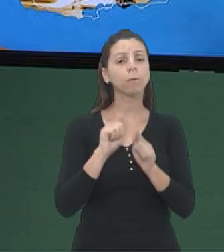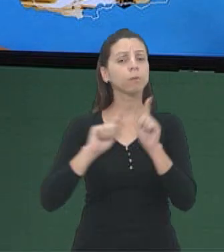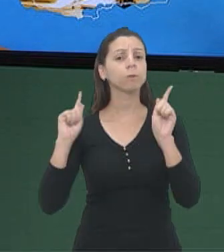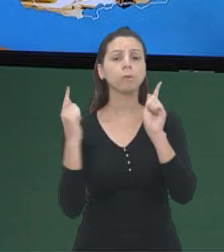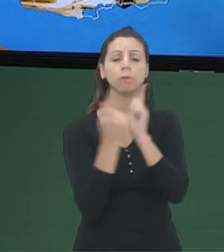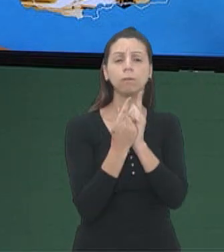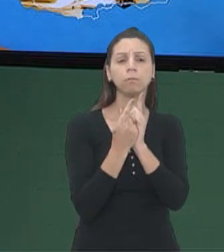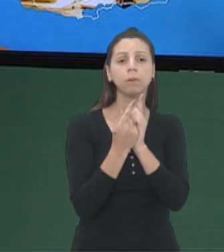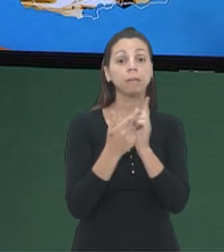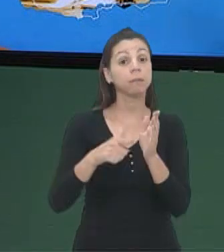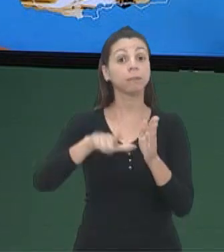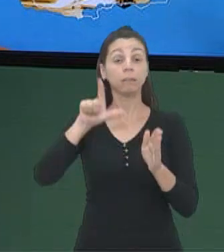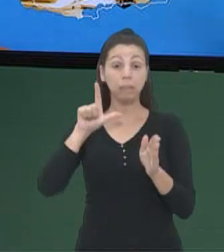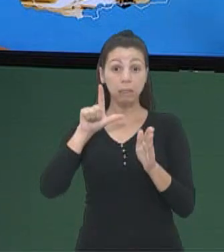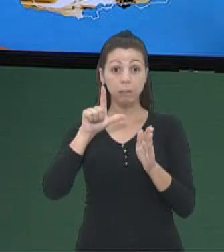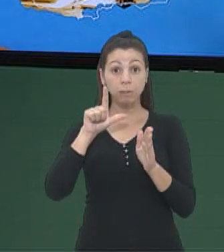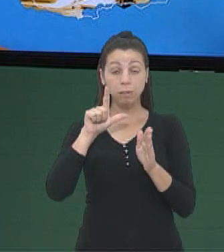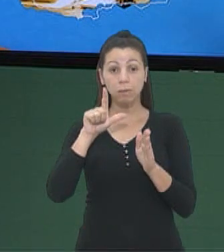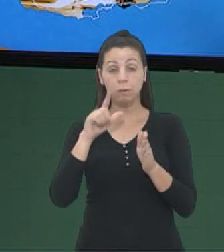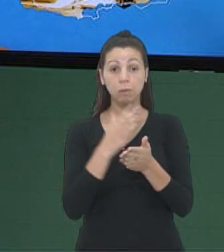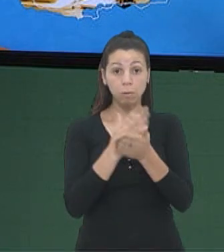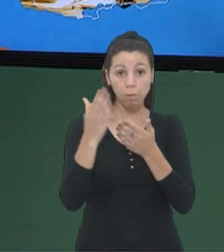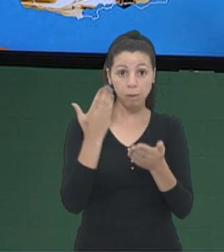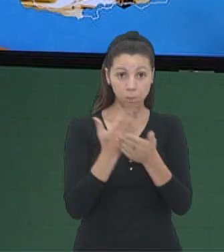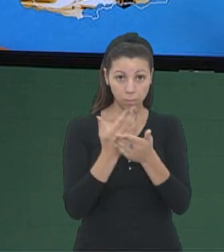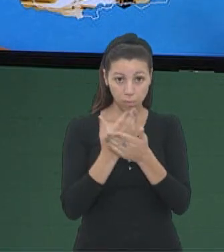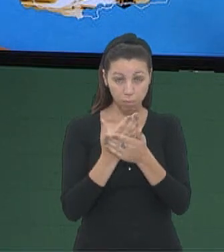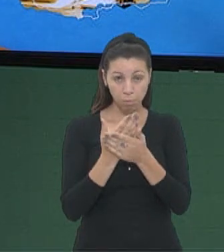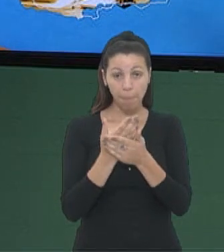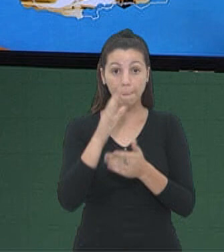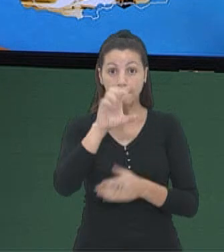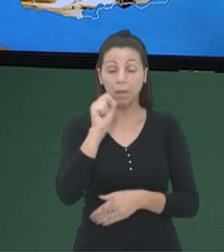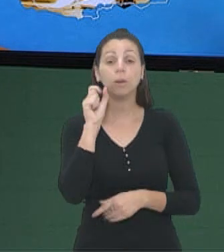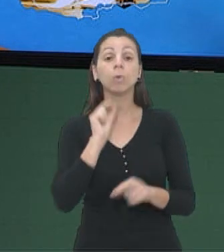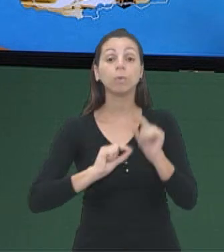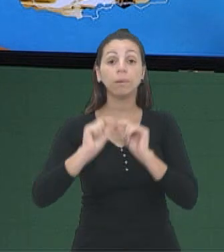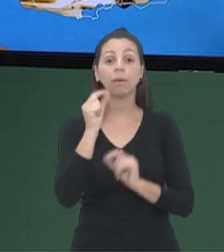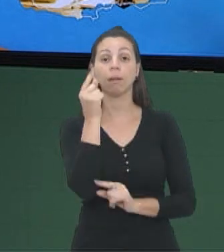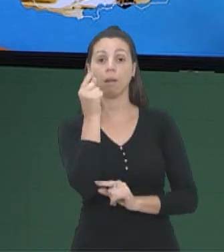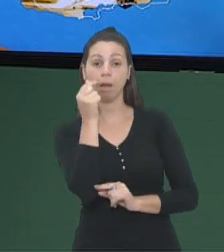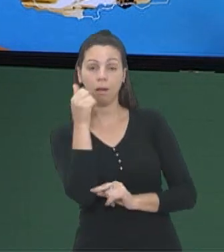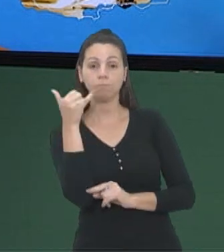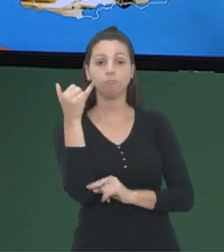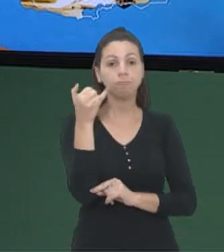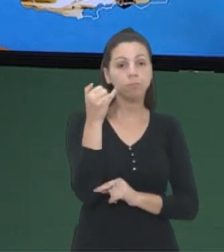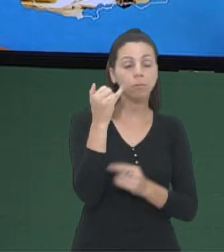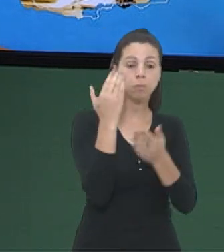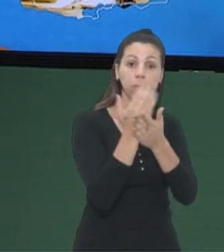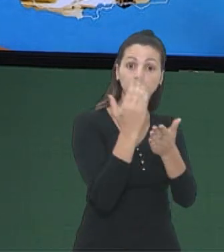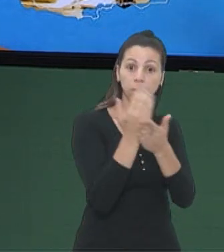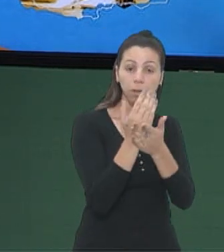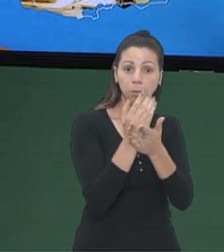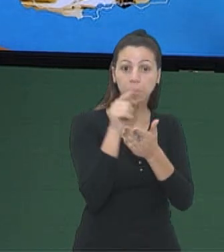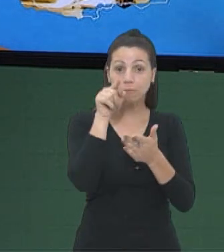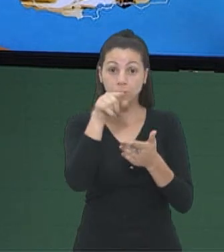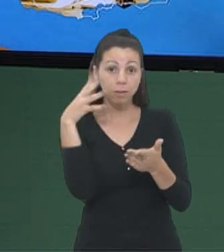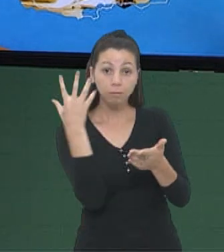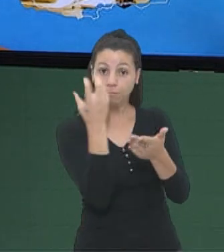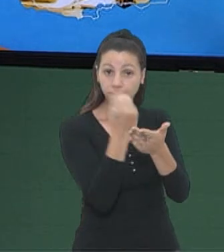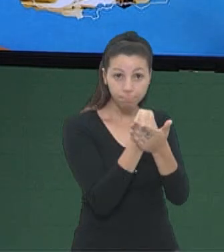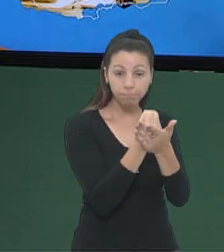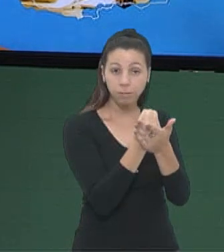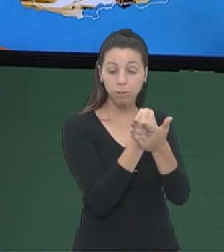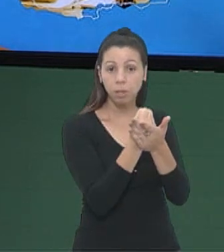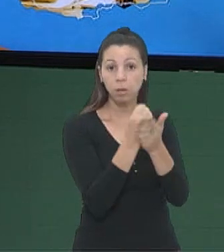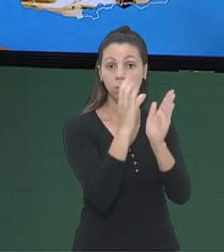aula de Geografia, quero pedir a você, estudante, que providencie caneta, lápis, borracha e um caderno para que você possa realizar as